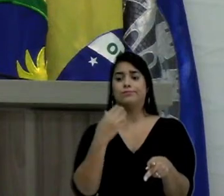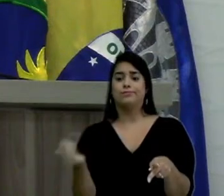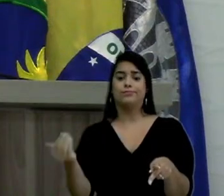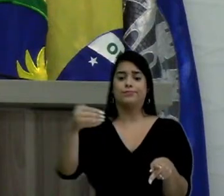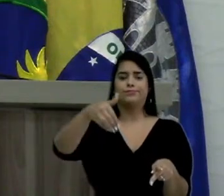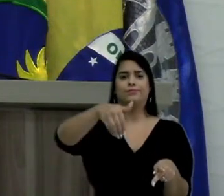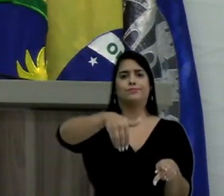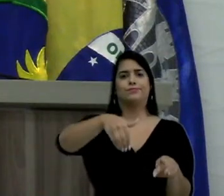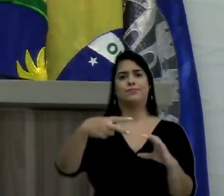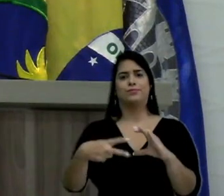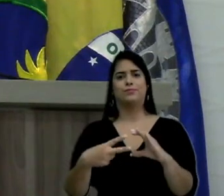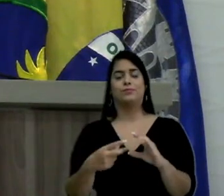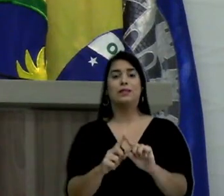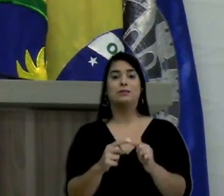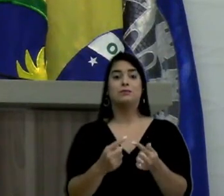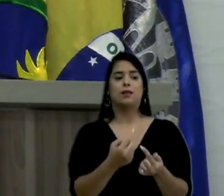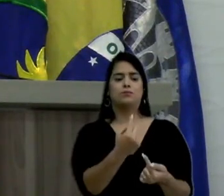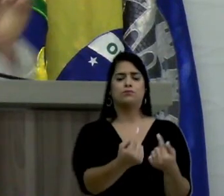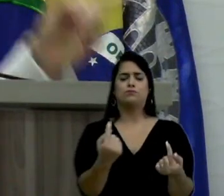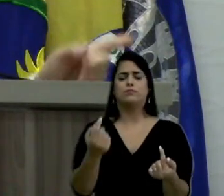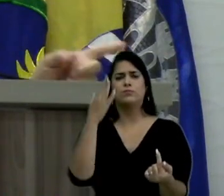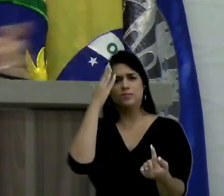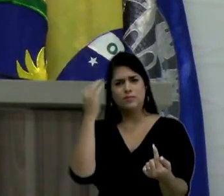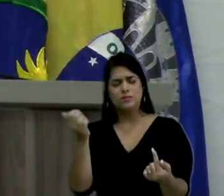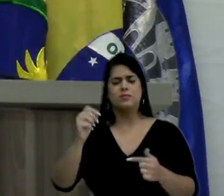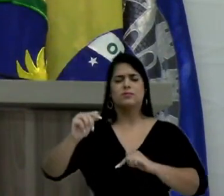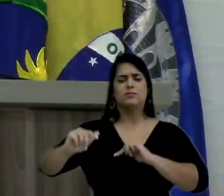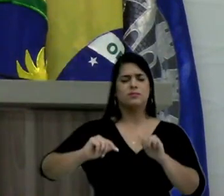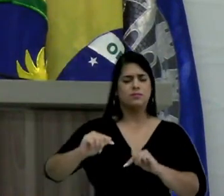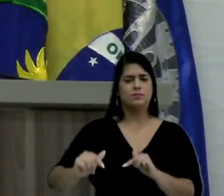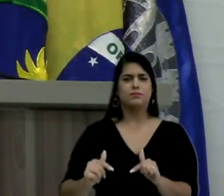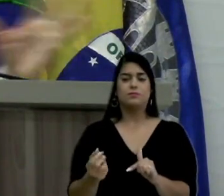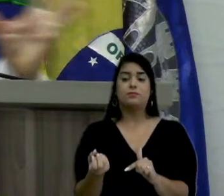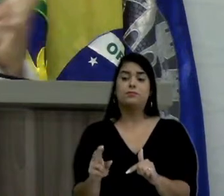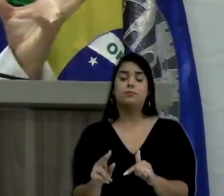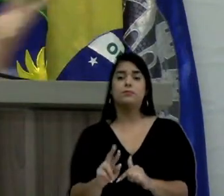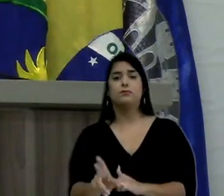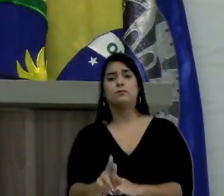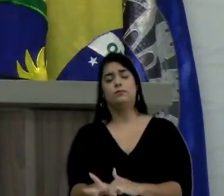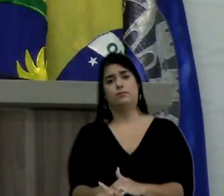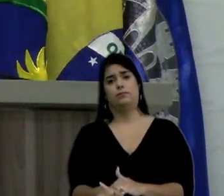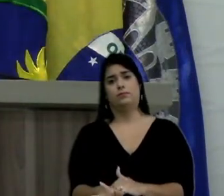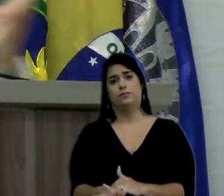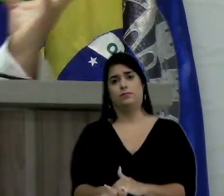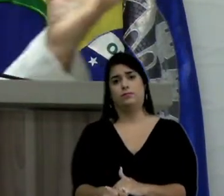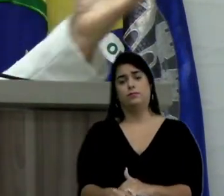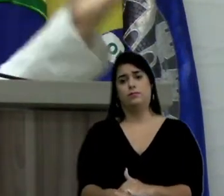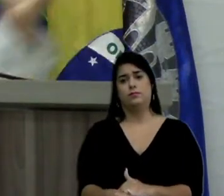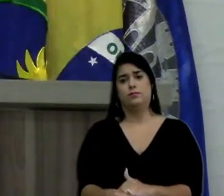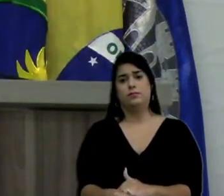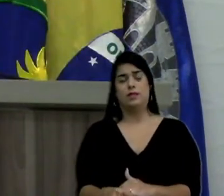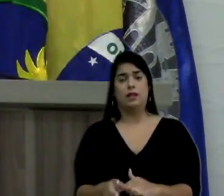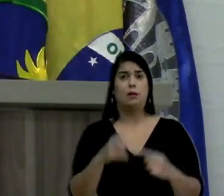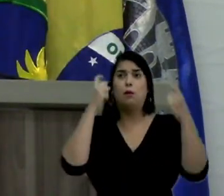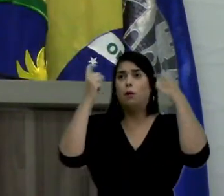mas que cada um sabe quem trabalha deixa de trabalhar que tá aqui com aquela Euforia